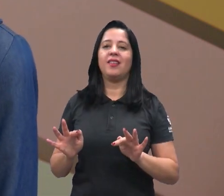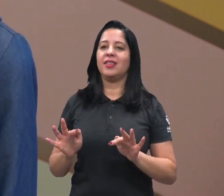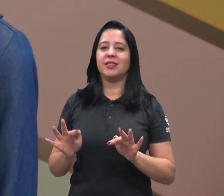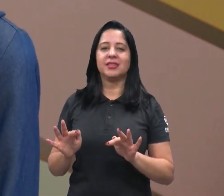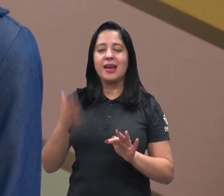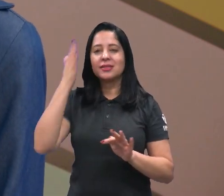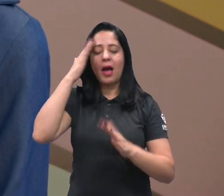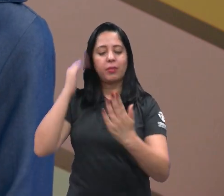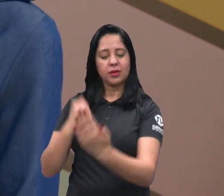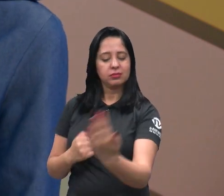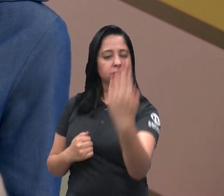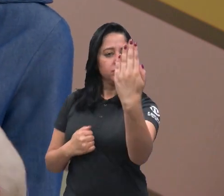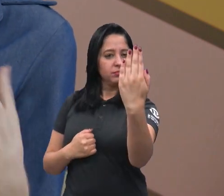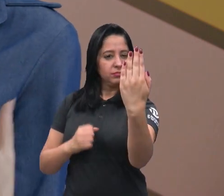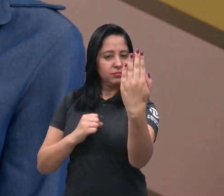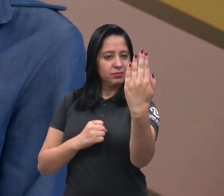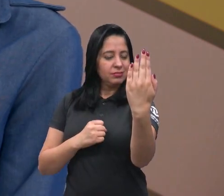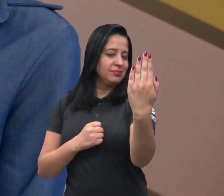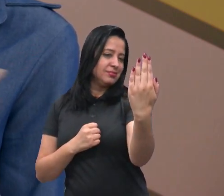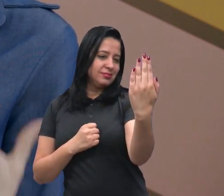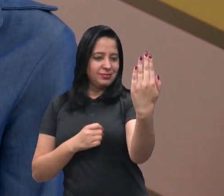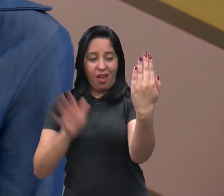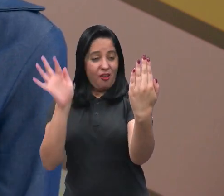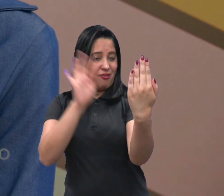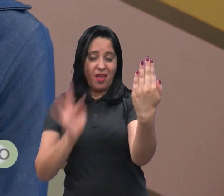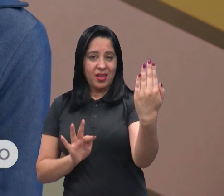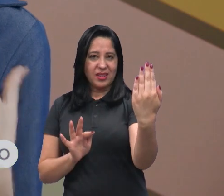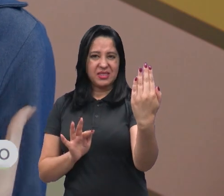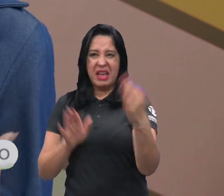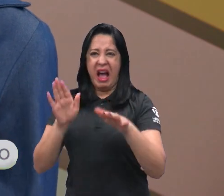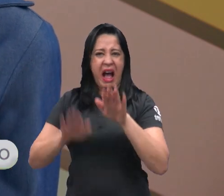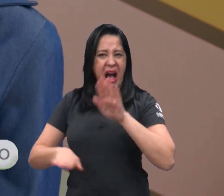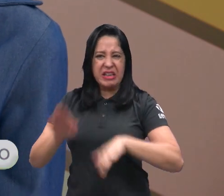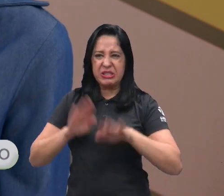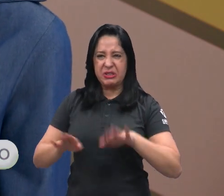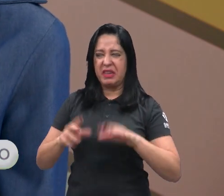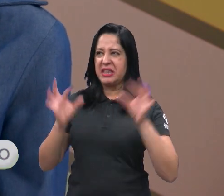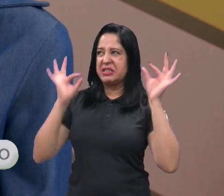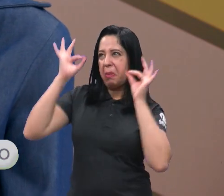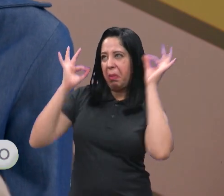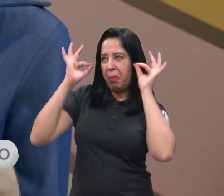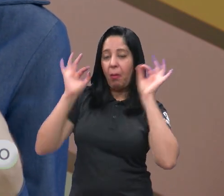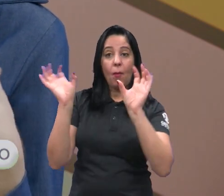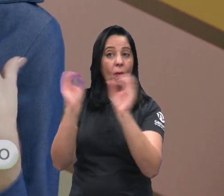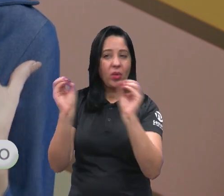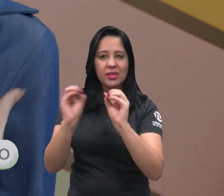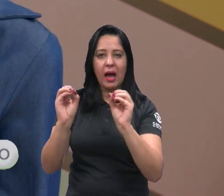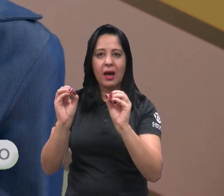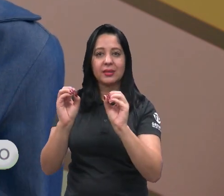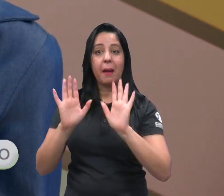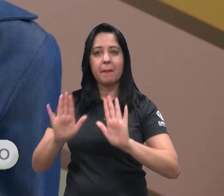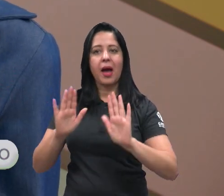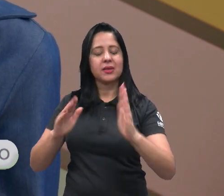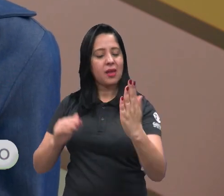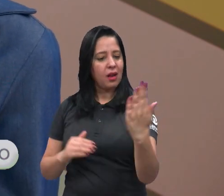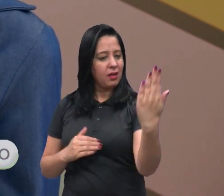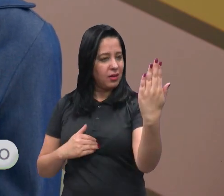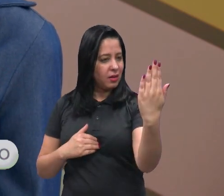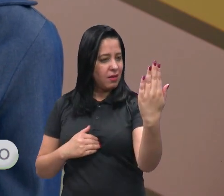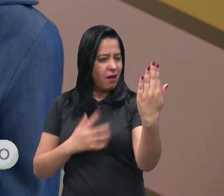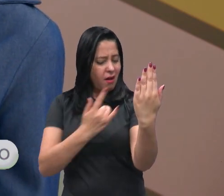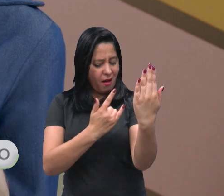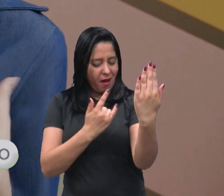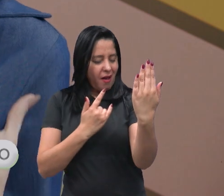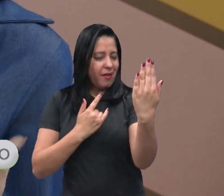espelho. Né? Às vezes não passou por nada, nenhum procedimento externo, mas ela começa a se amar mais,